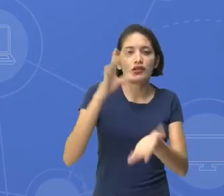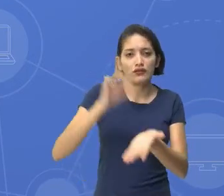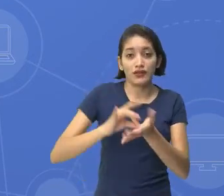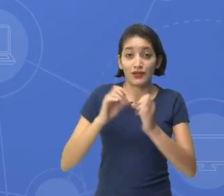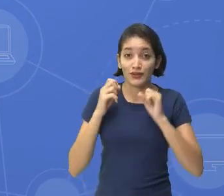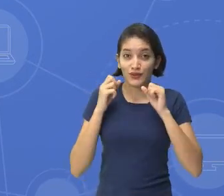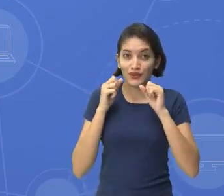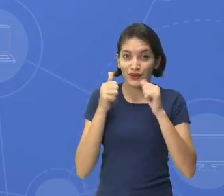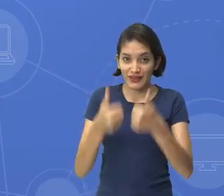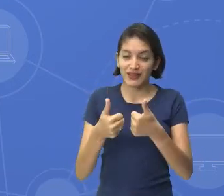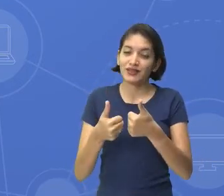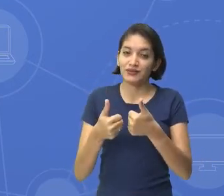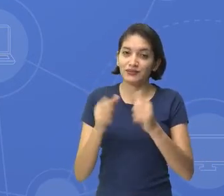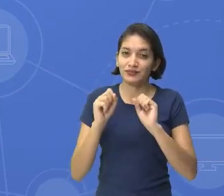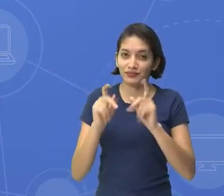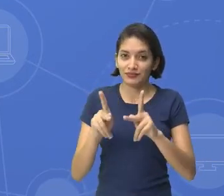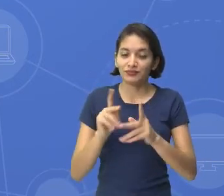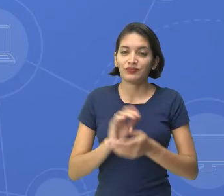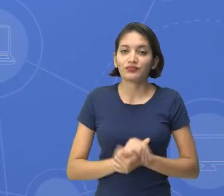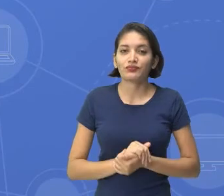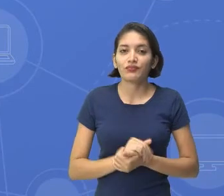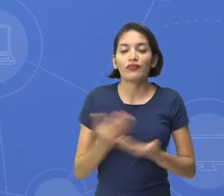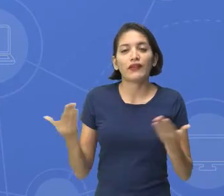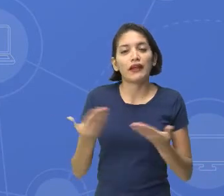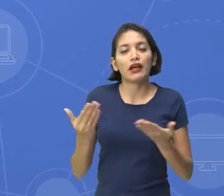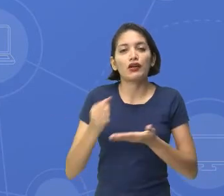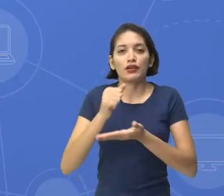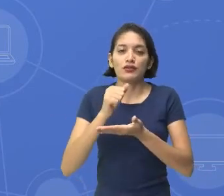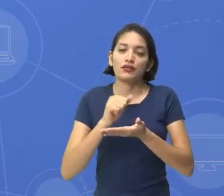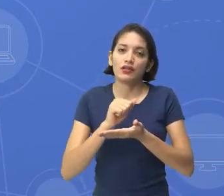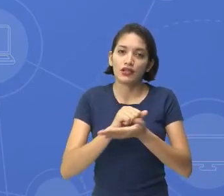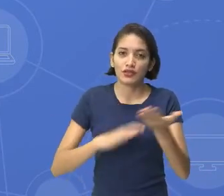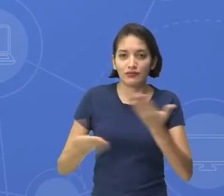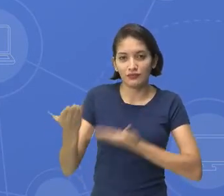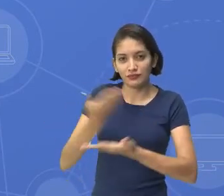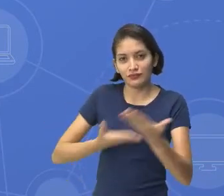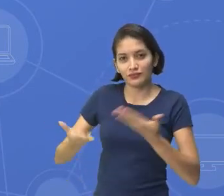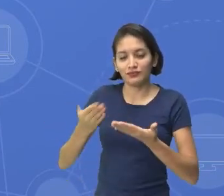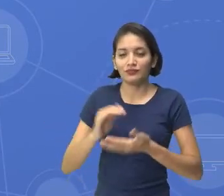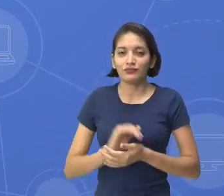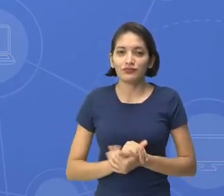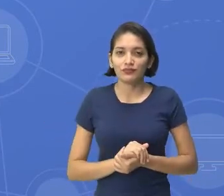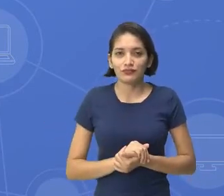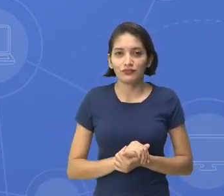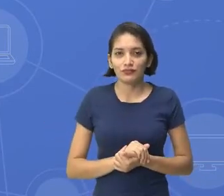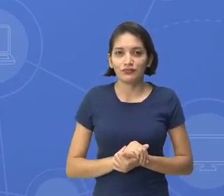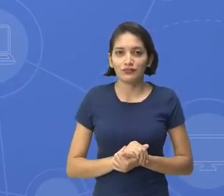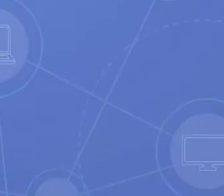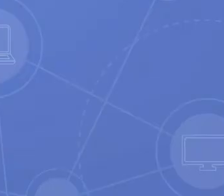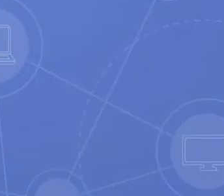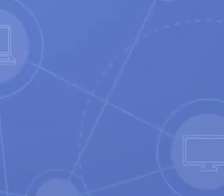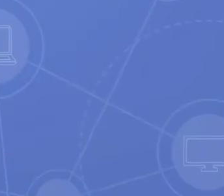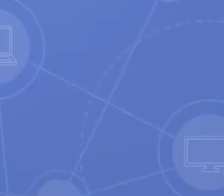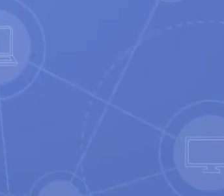bom? Beleza? Então vamos agora para as questões da DLI.